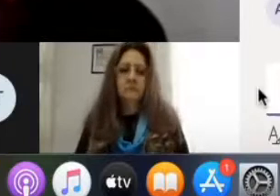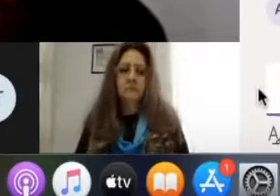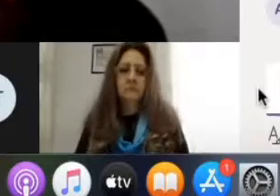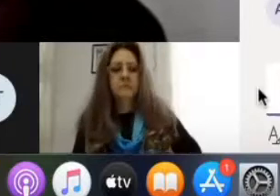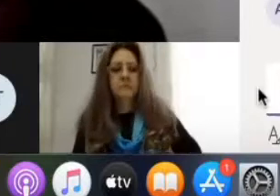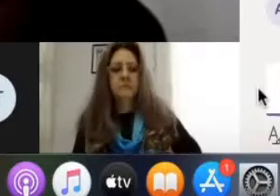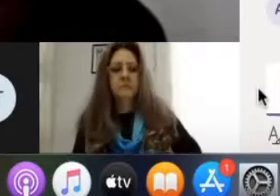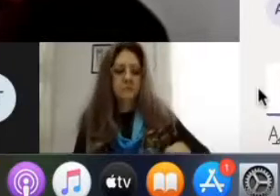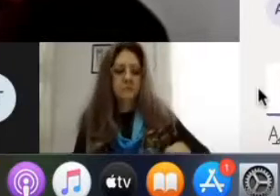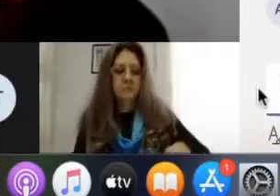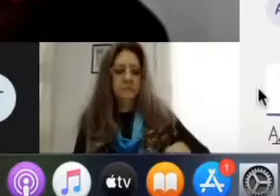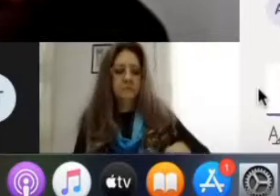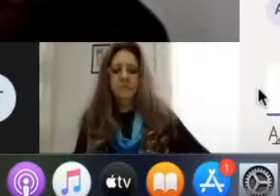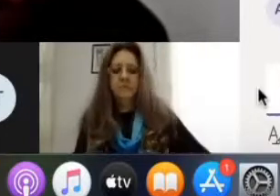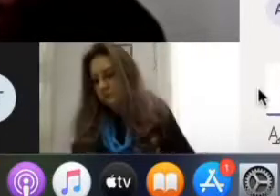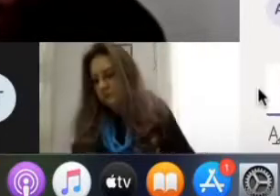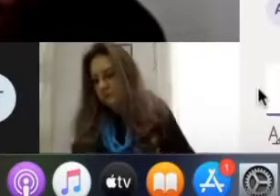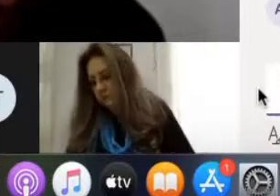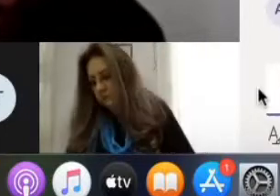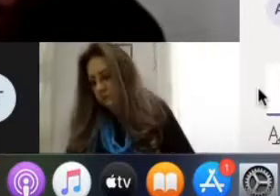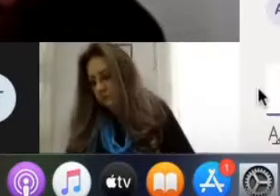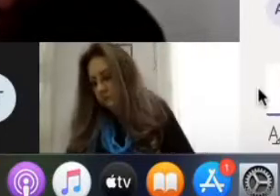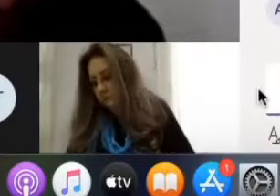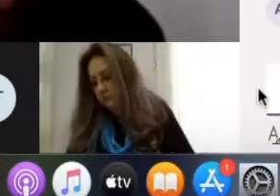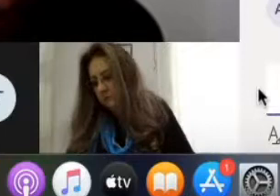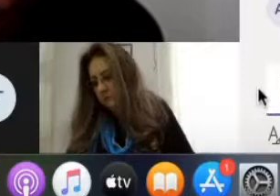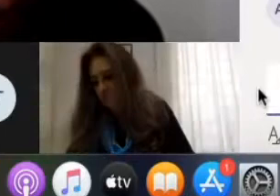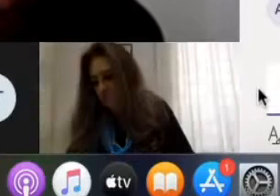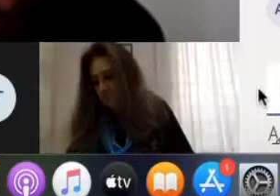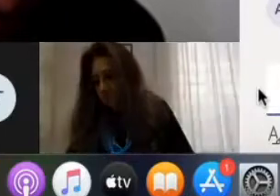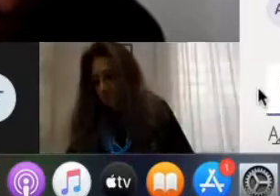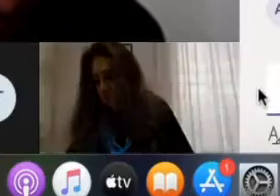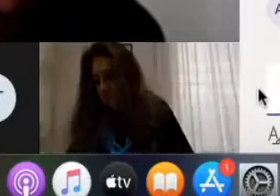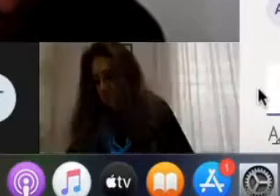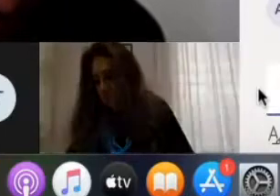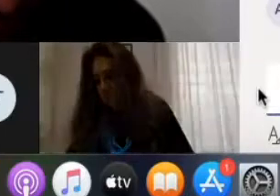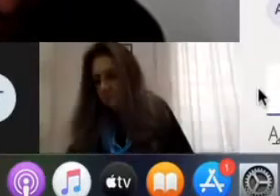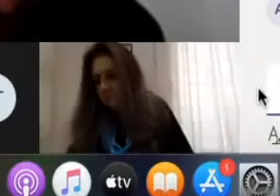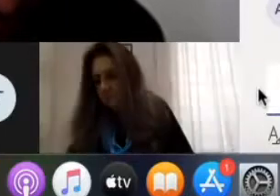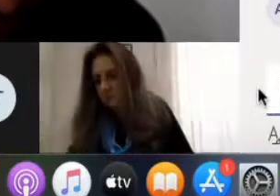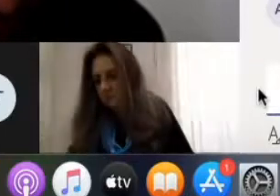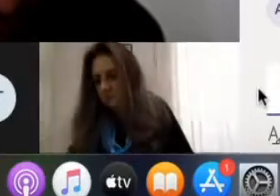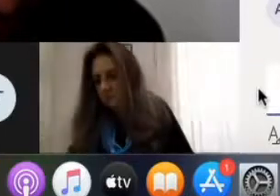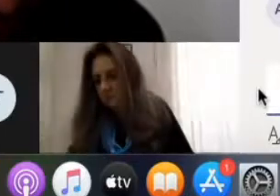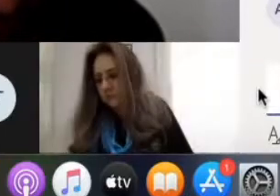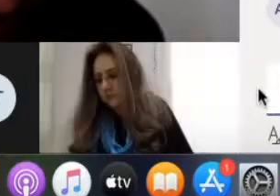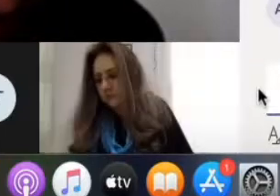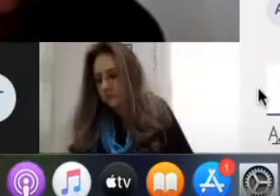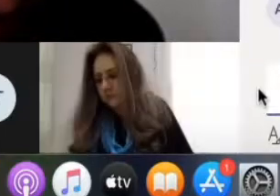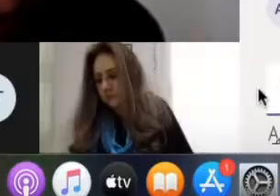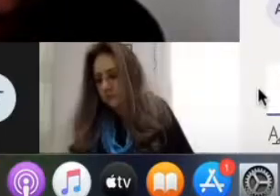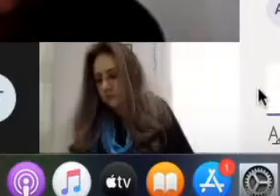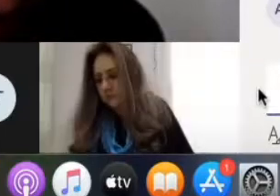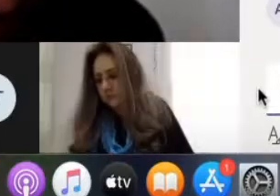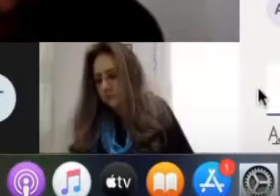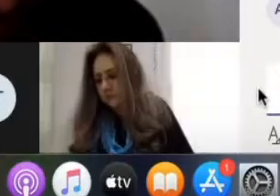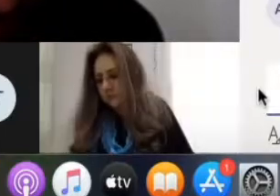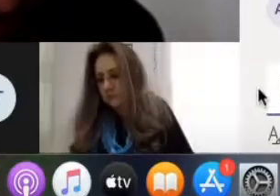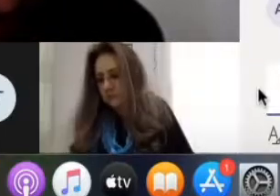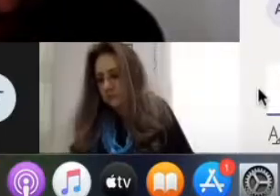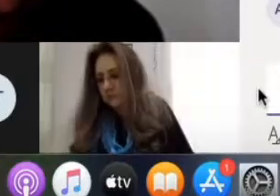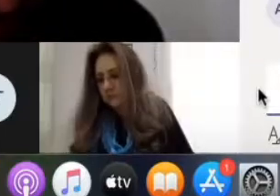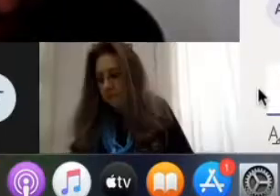lógica da rede. Não é possível uma totalidade dos big data. Então, a primeira questão, conhecer